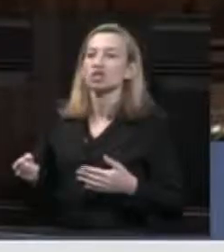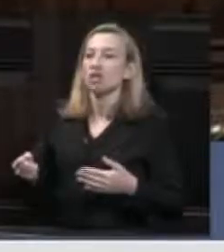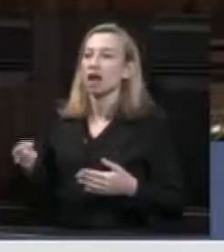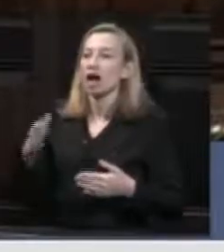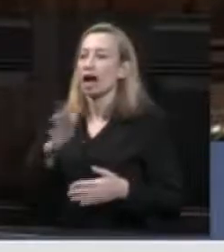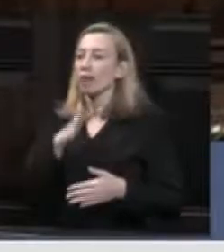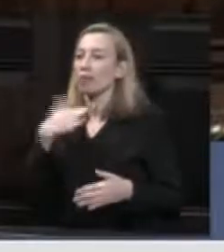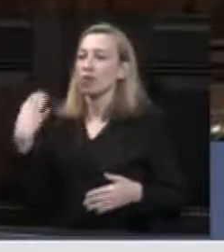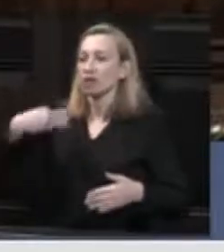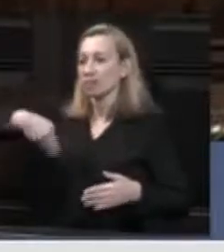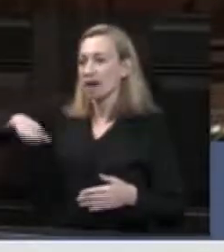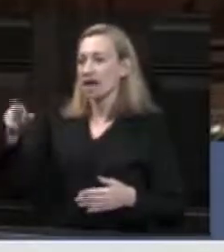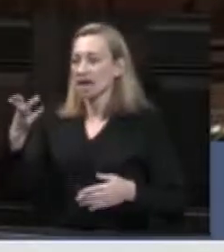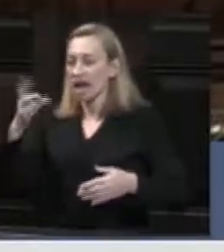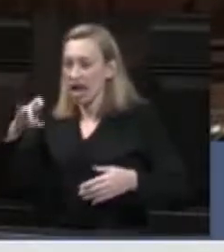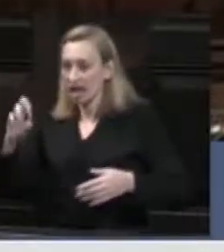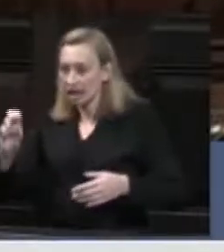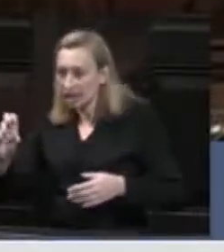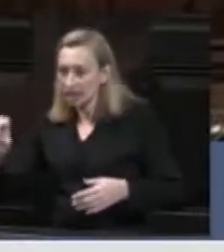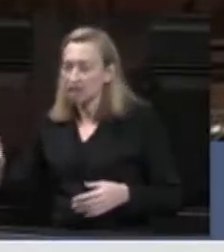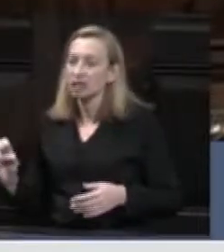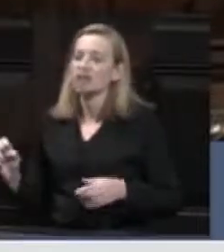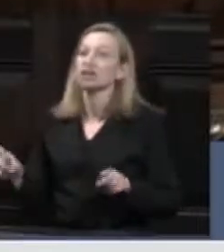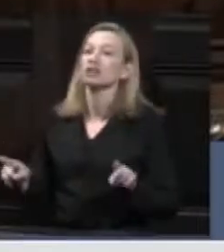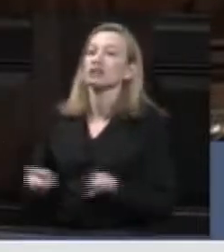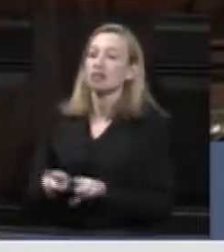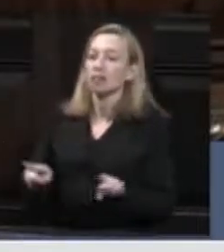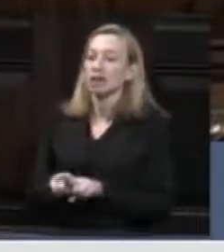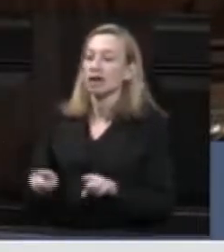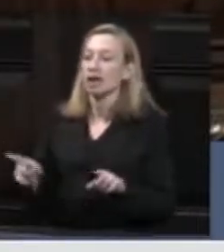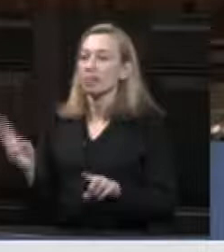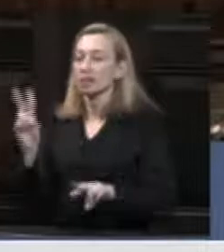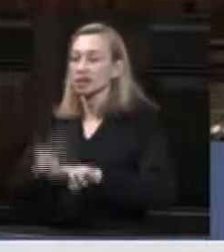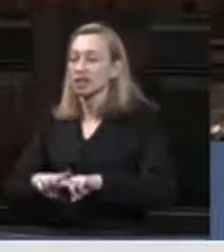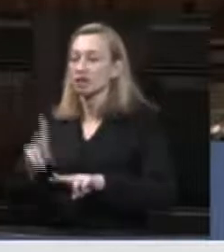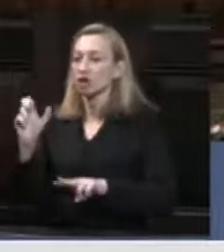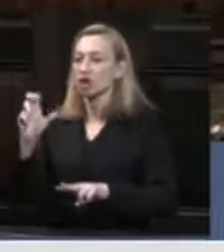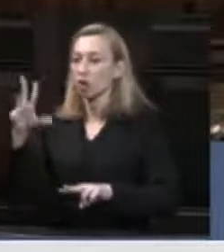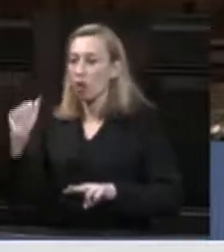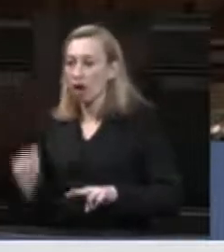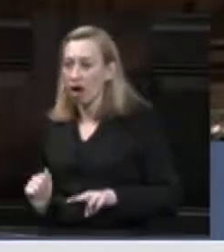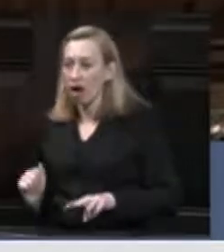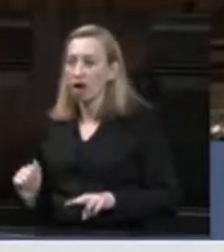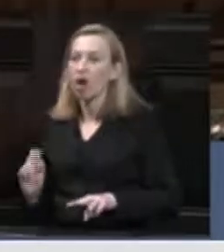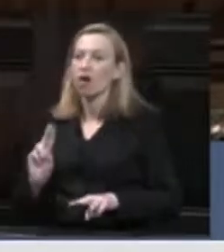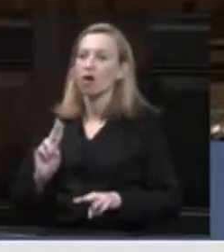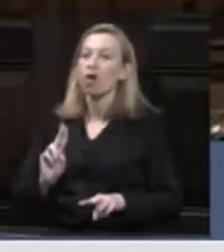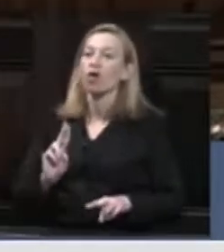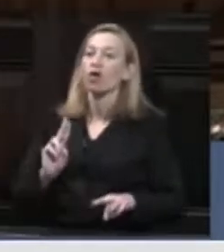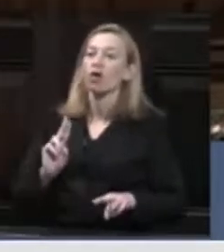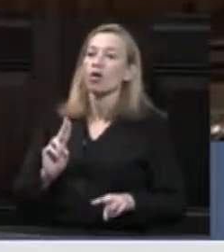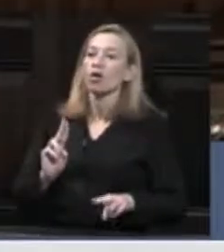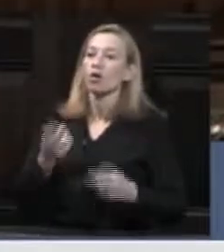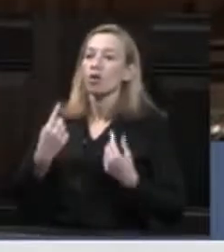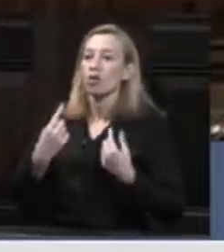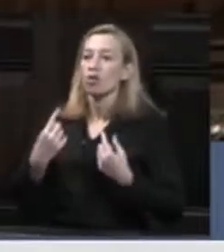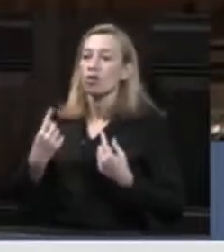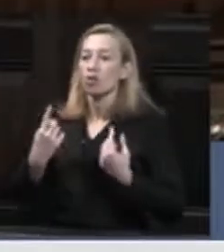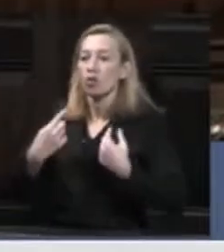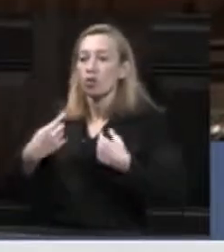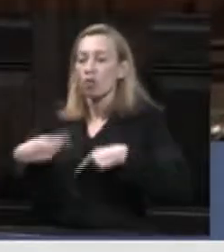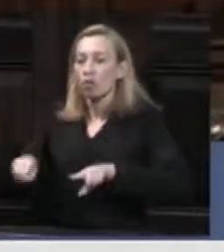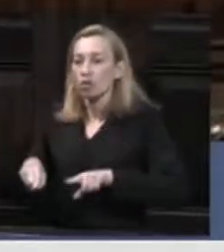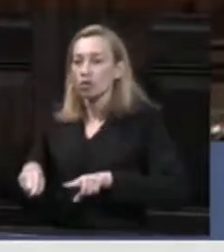/ assassinato do reitor Cancellier, seja a perseguição que ora se pratica contra